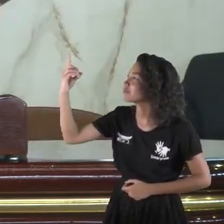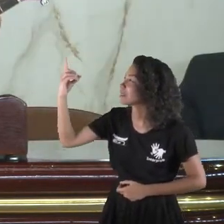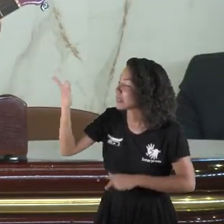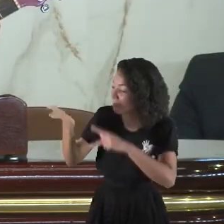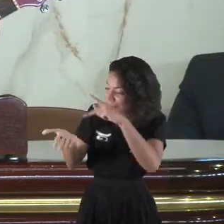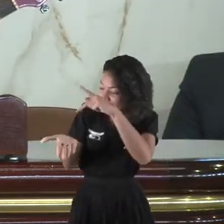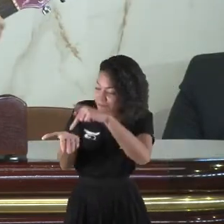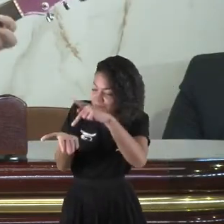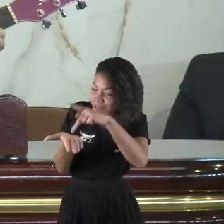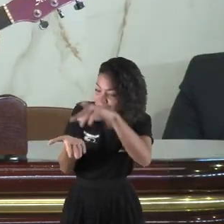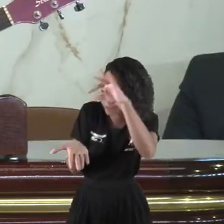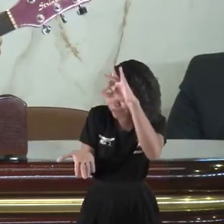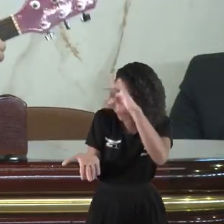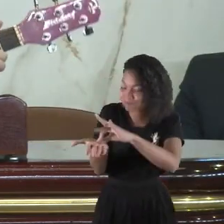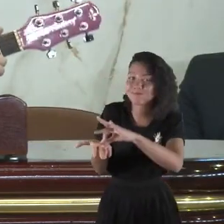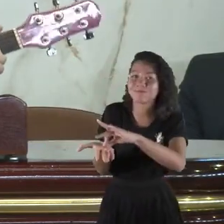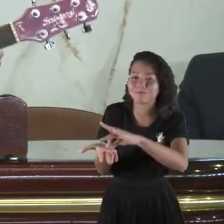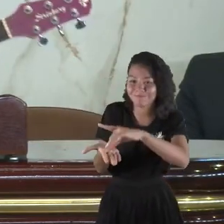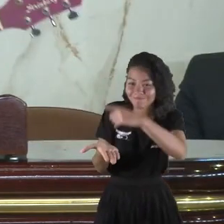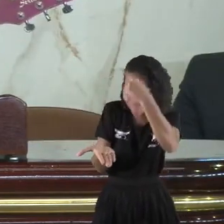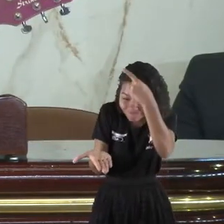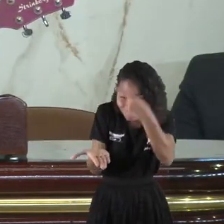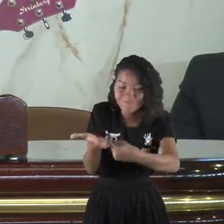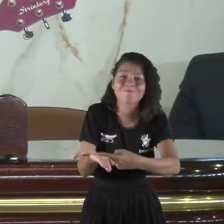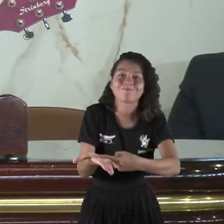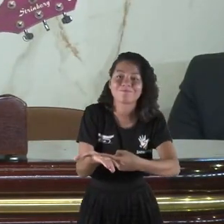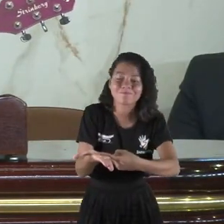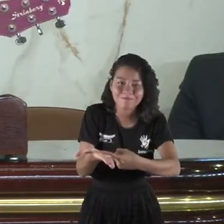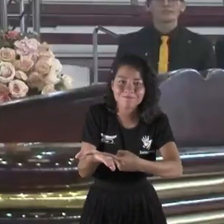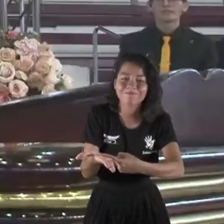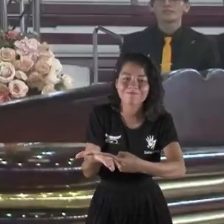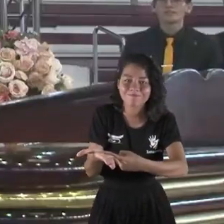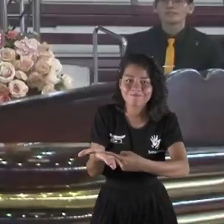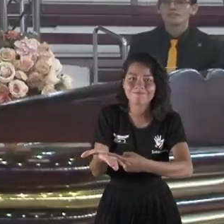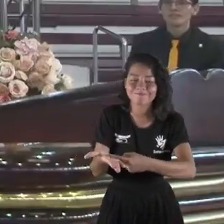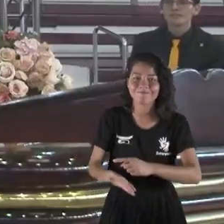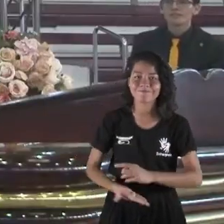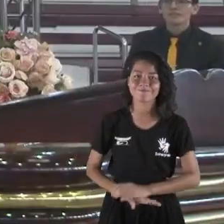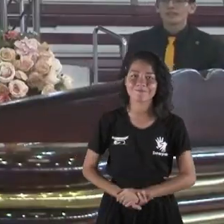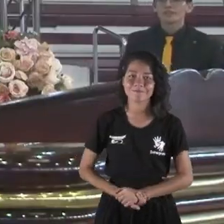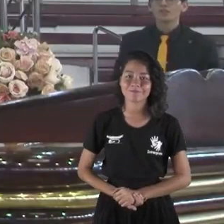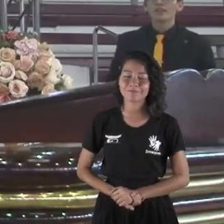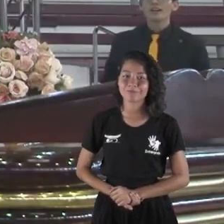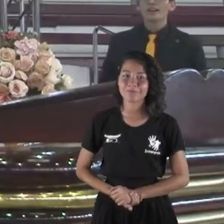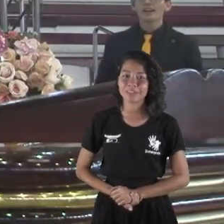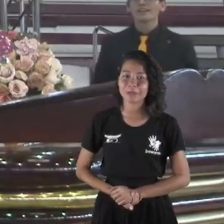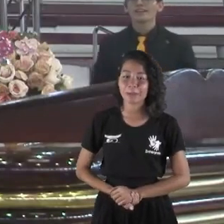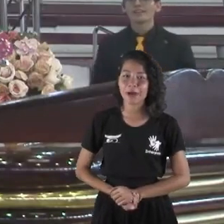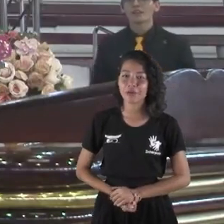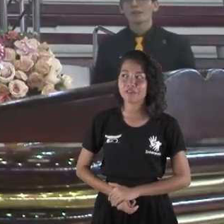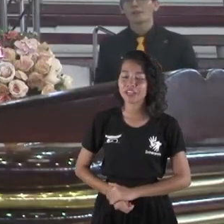um compromisso com promessa. Aleluia, Jesus.